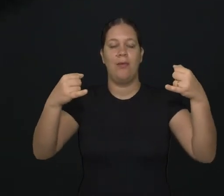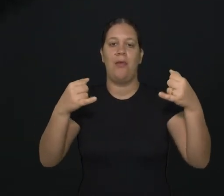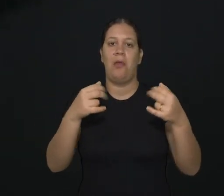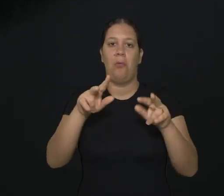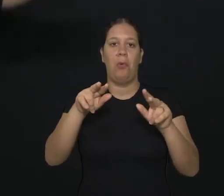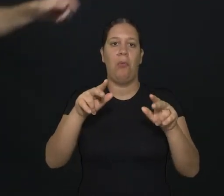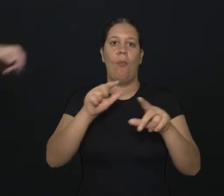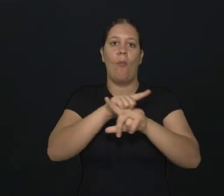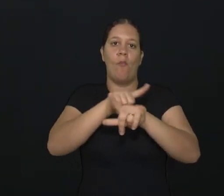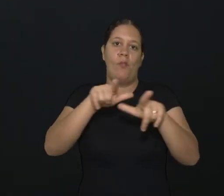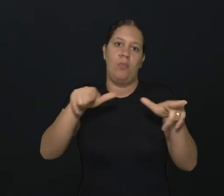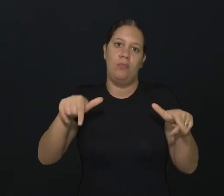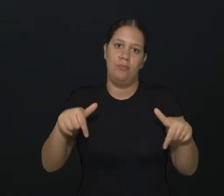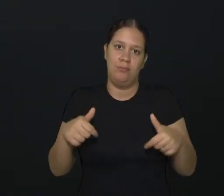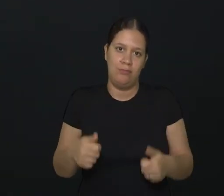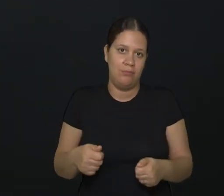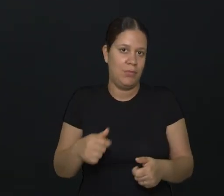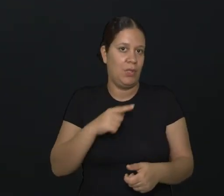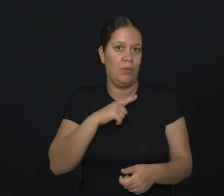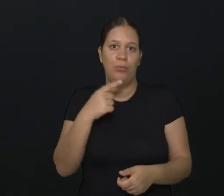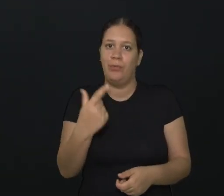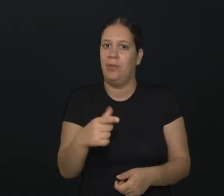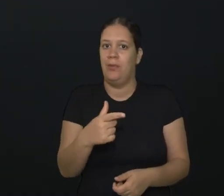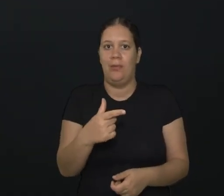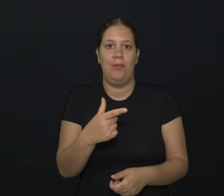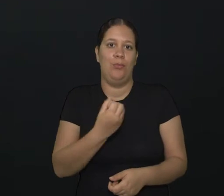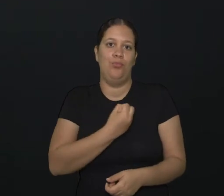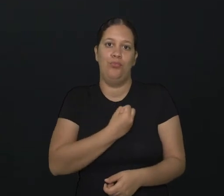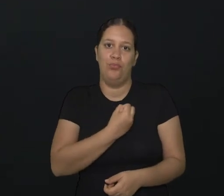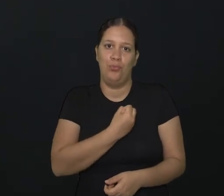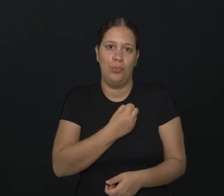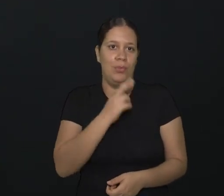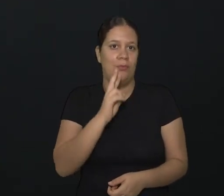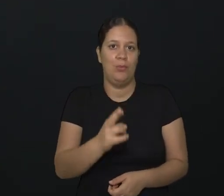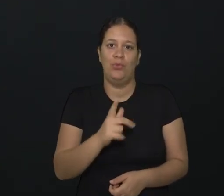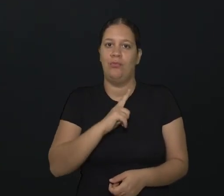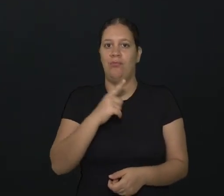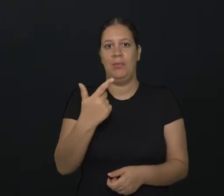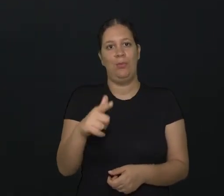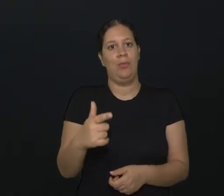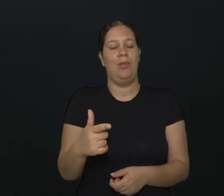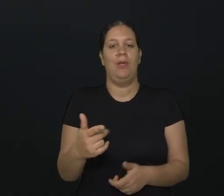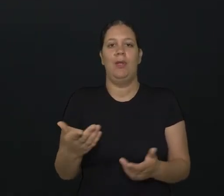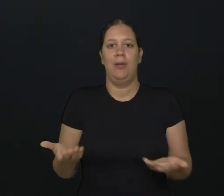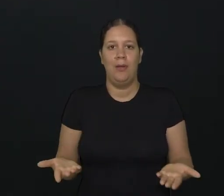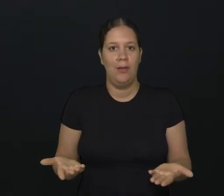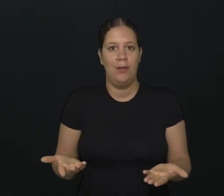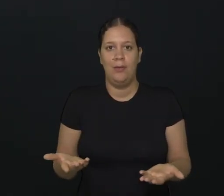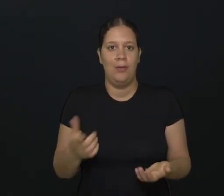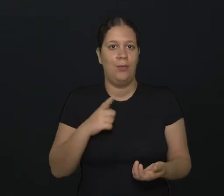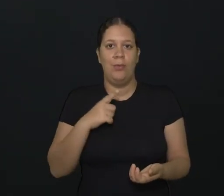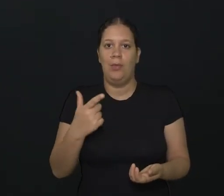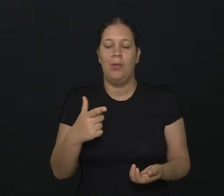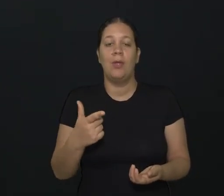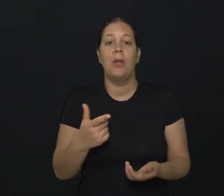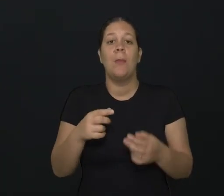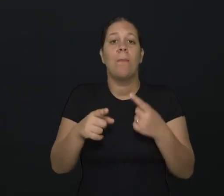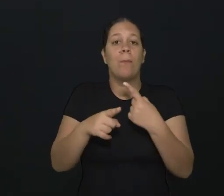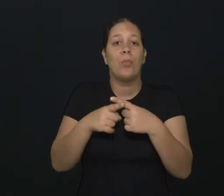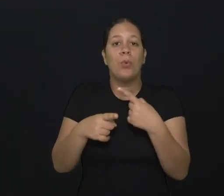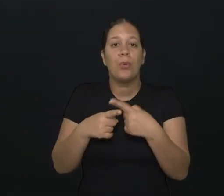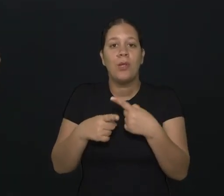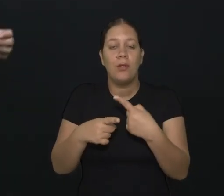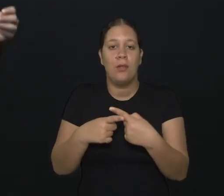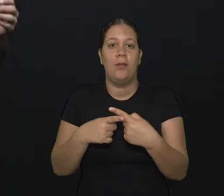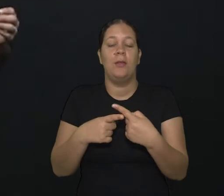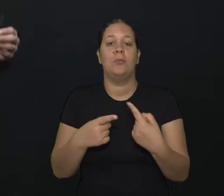a vazio, ou seja, nós não temos valor numérico para a solução, até porque não existe solução nesse caso.